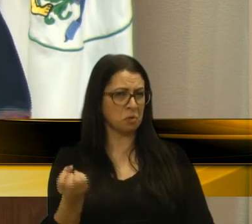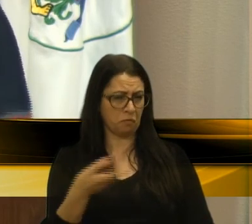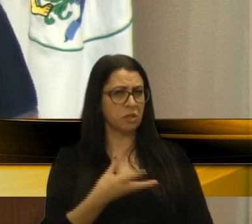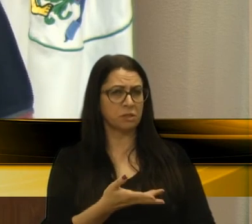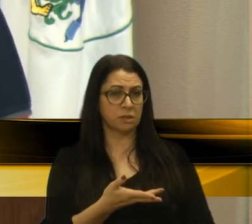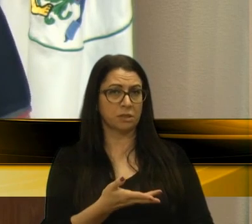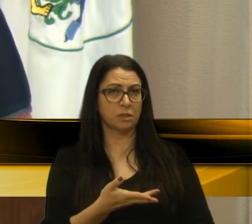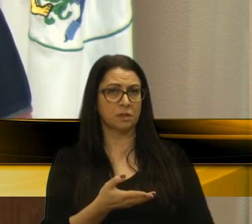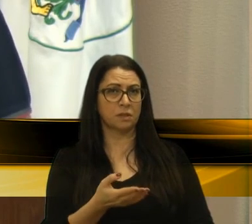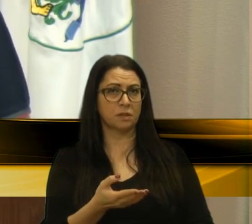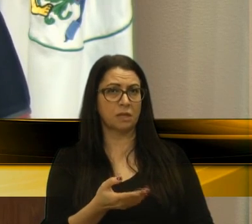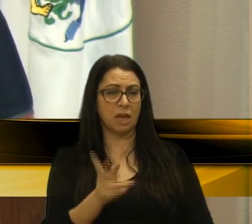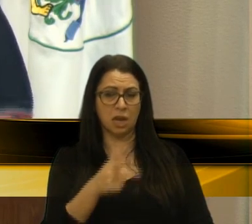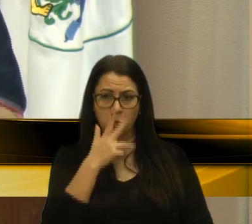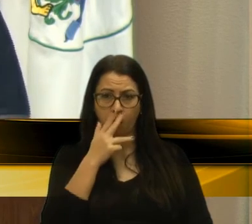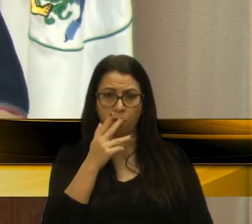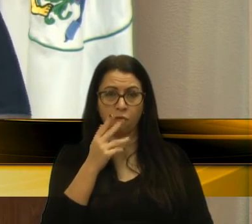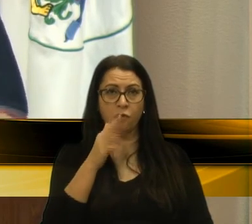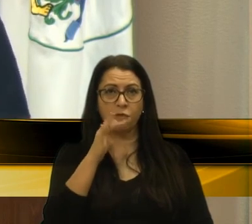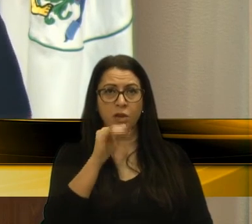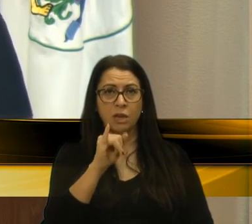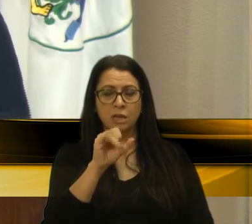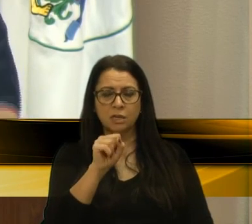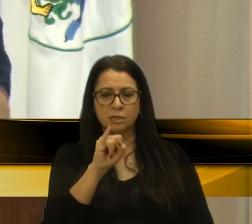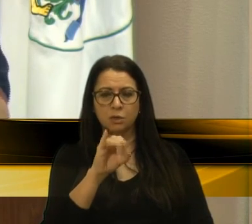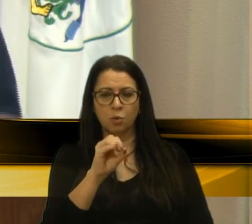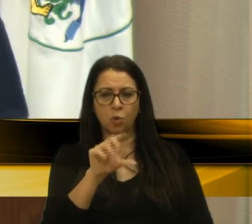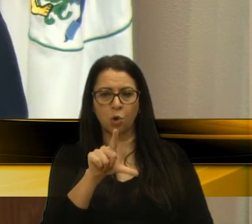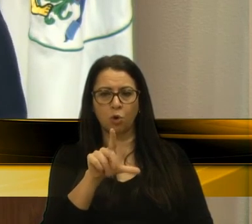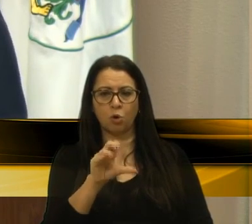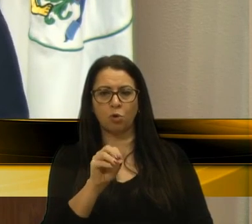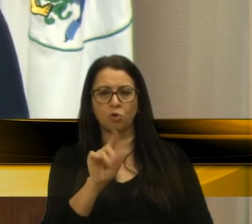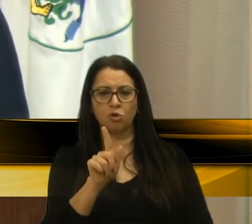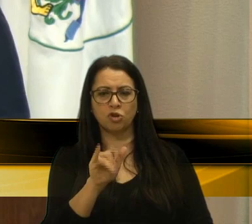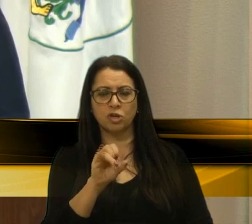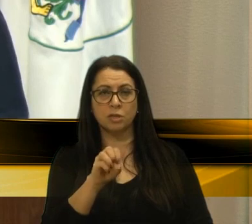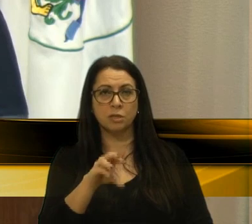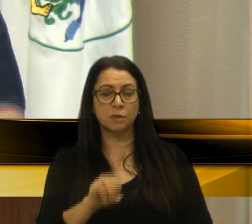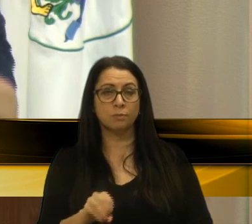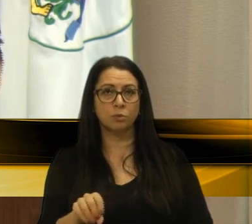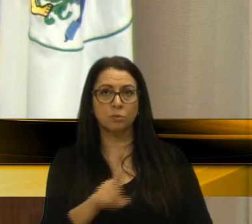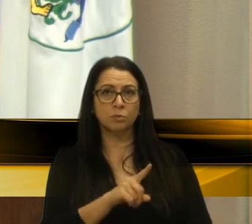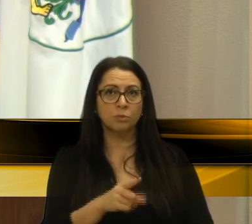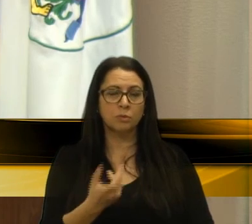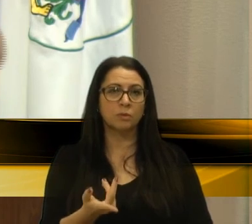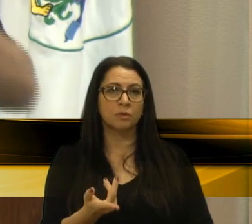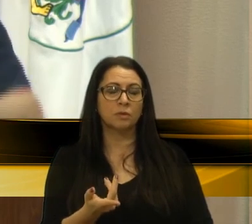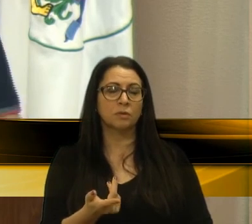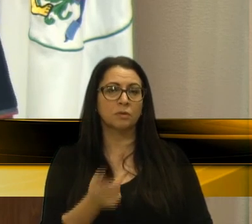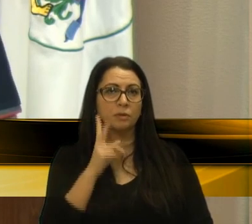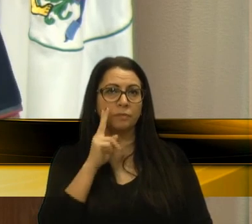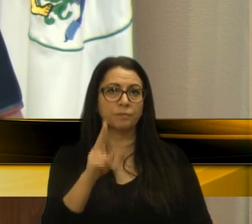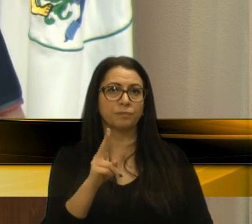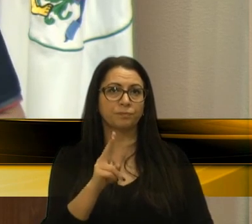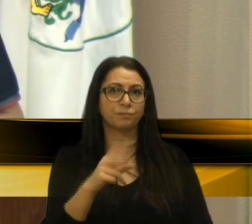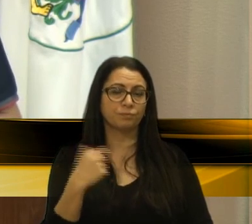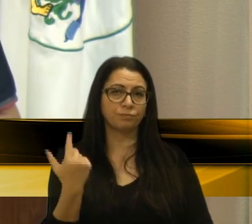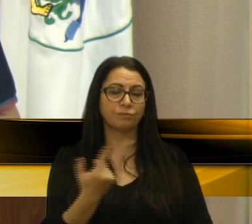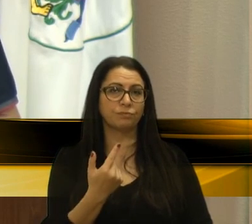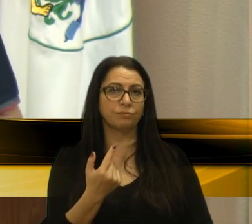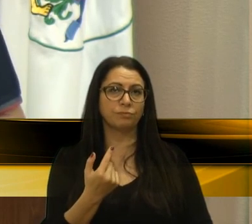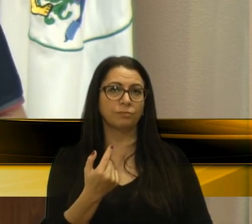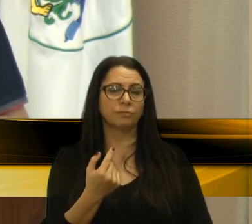é fisiologismo isso. Fisiologismo, isso não tem nada de inovação. Isso é priorizar currais eleitorais de